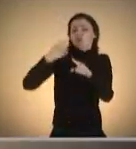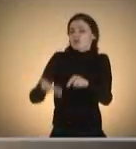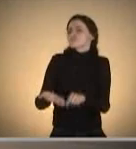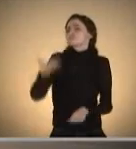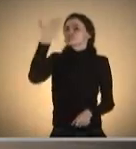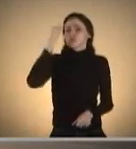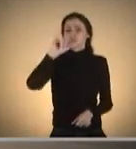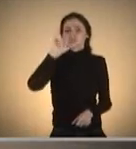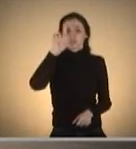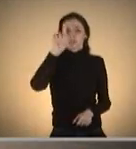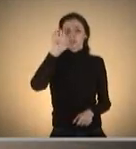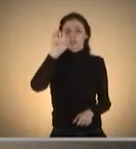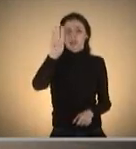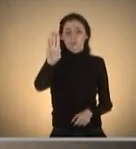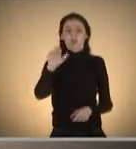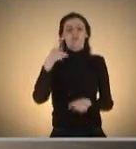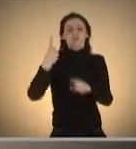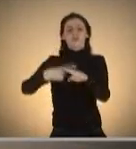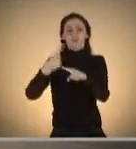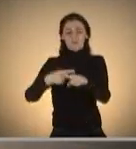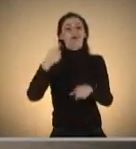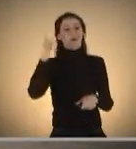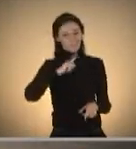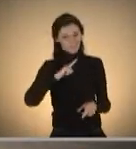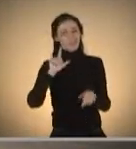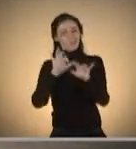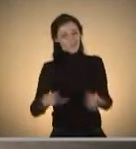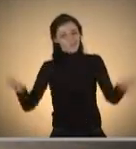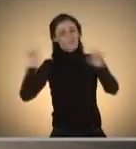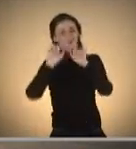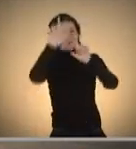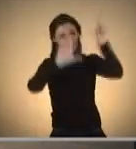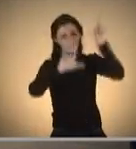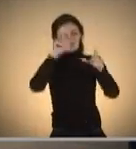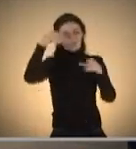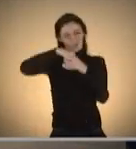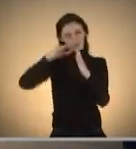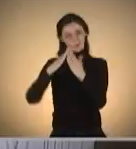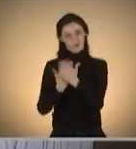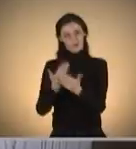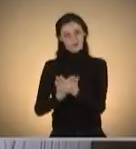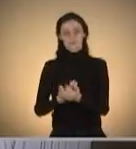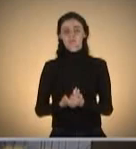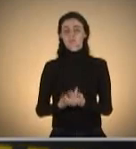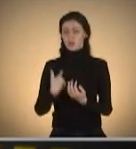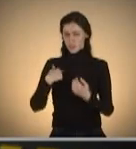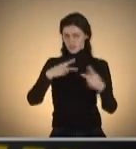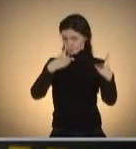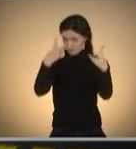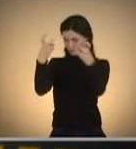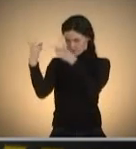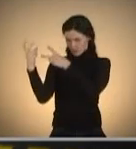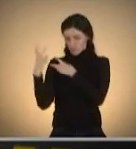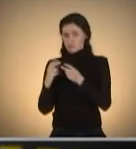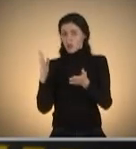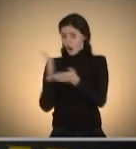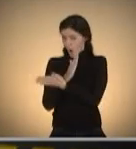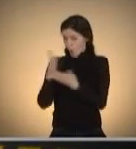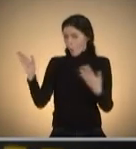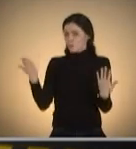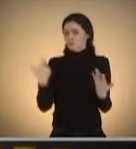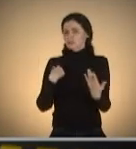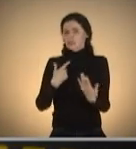o aumento dessa média tem a ver com a implantação das multimídias no colégio. Tenho reparado que os alunos têm uma